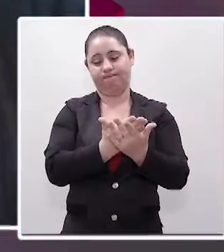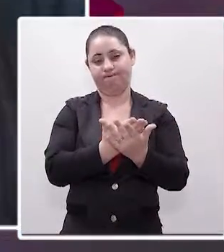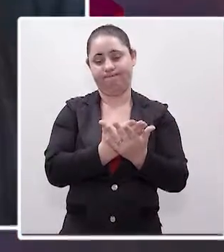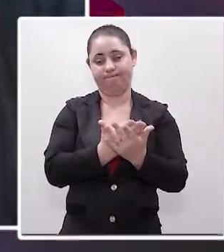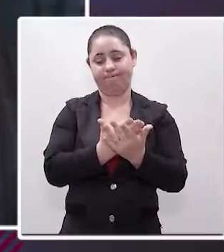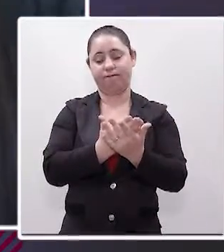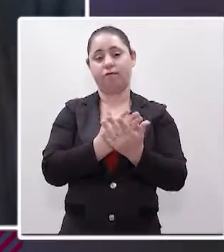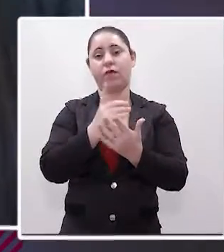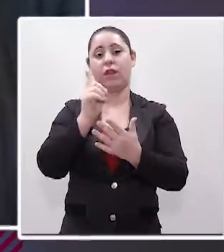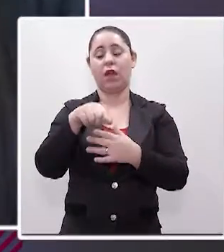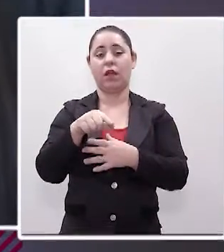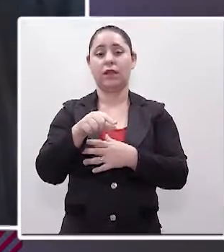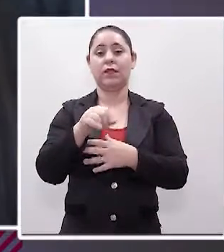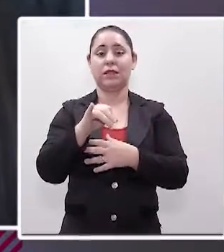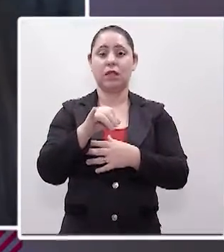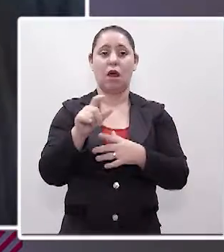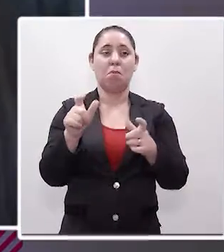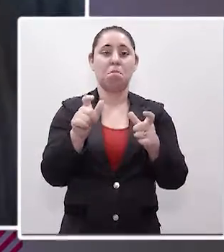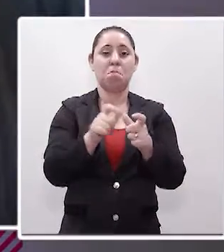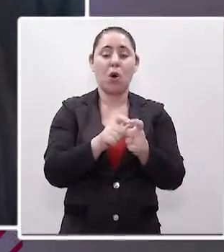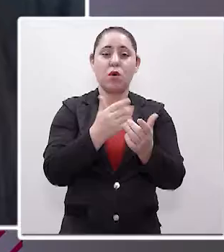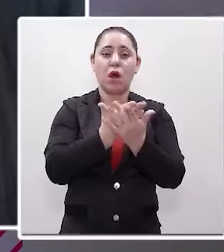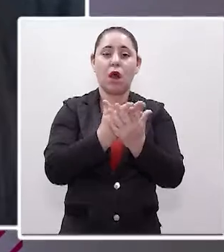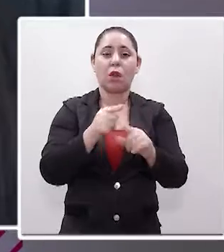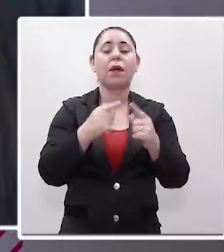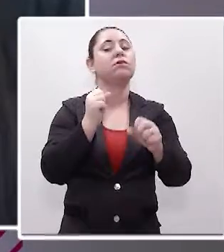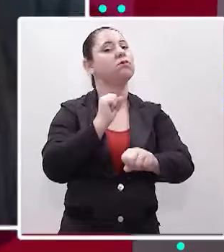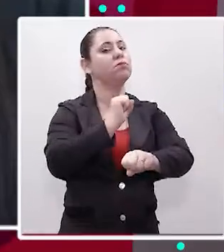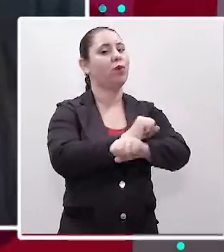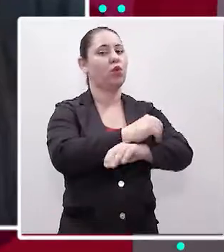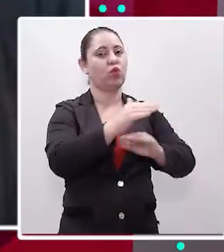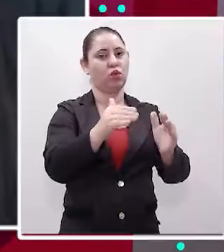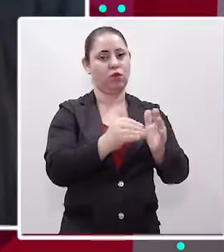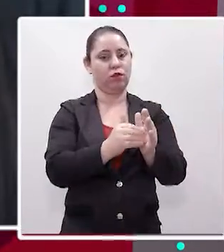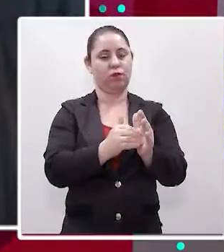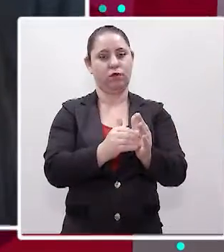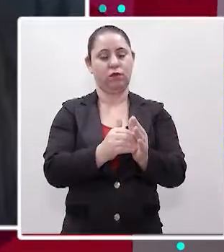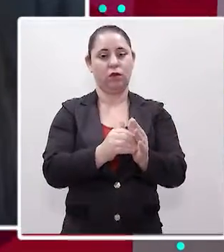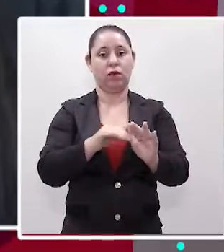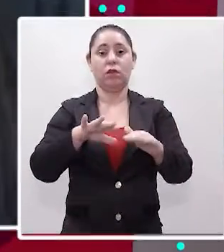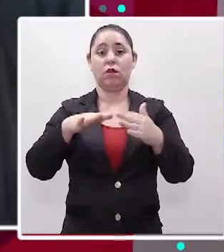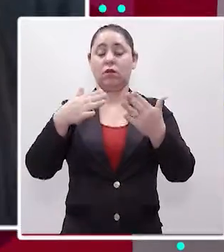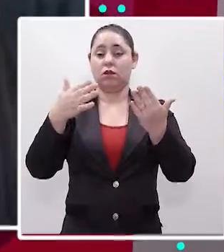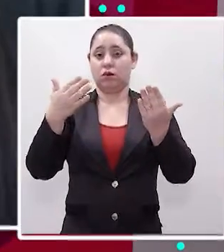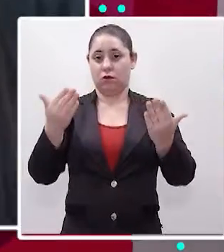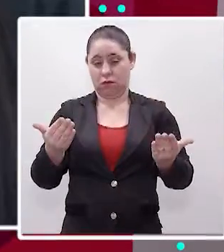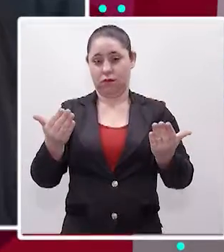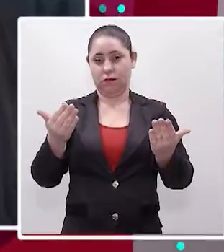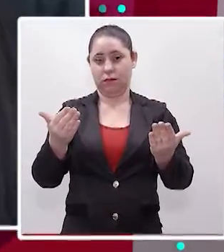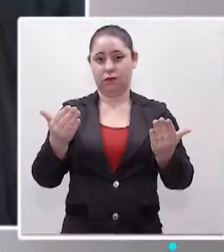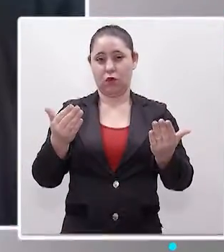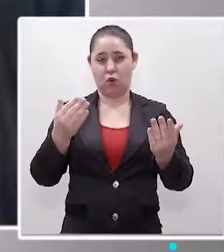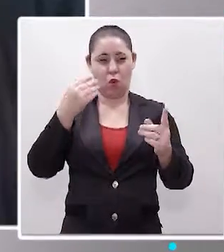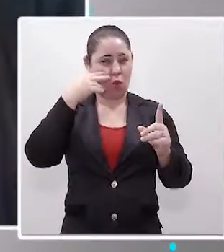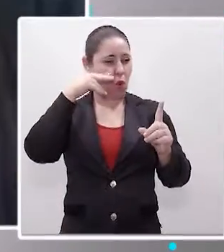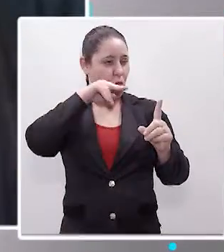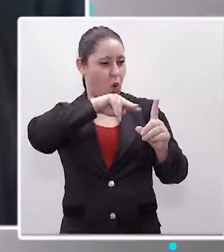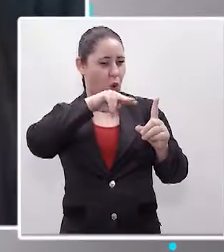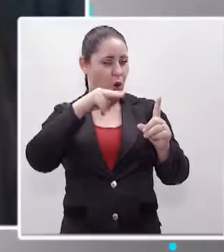né, mesmo que fossem poucas, né, então a gente suspendeu, e quando a